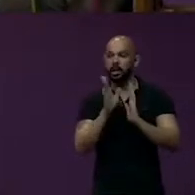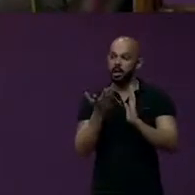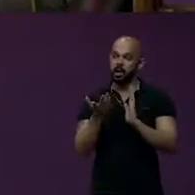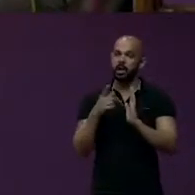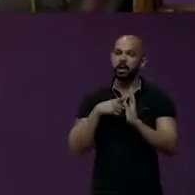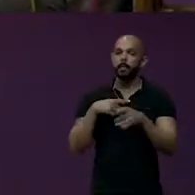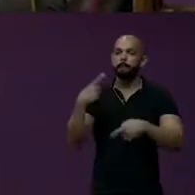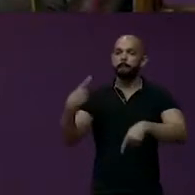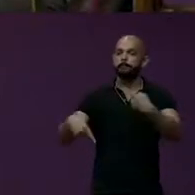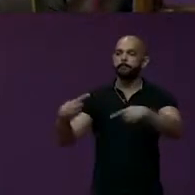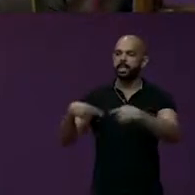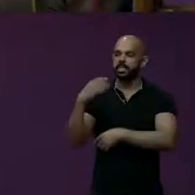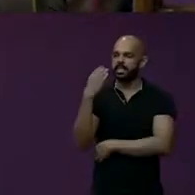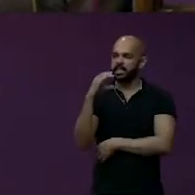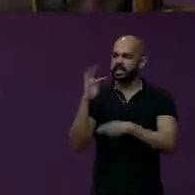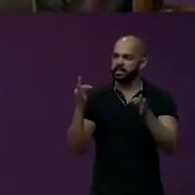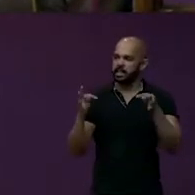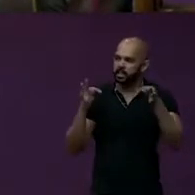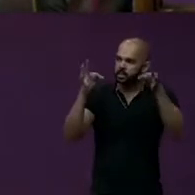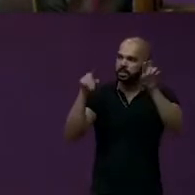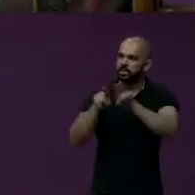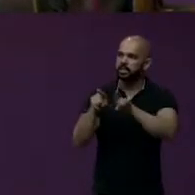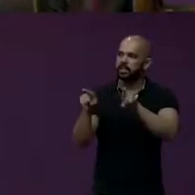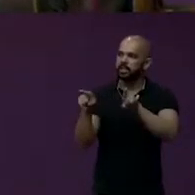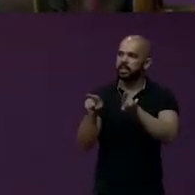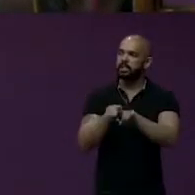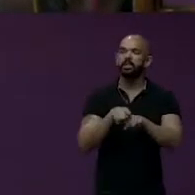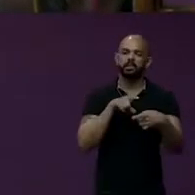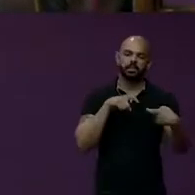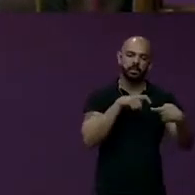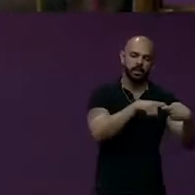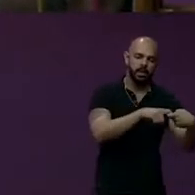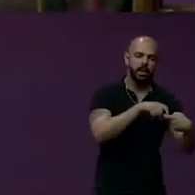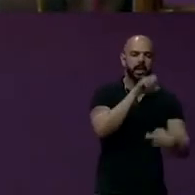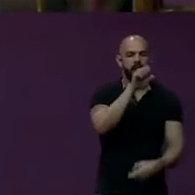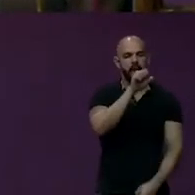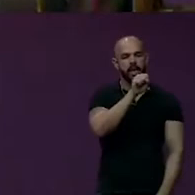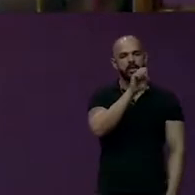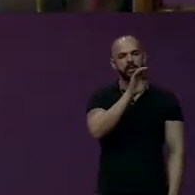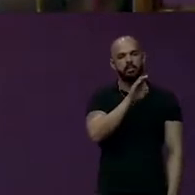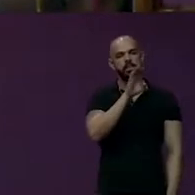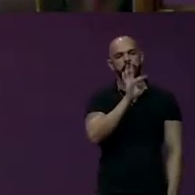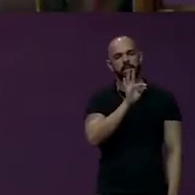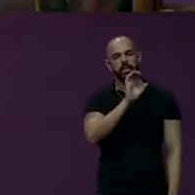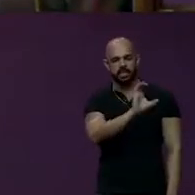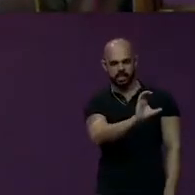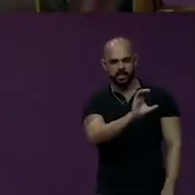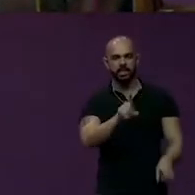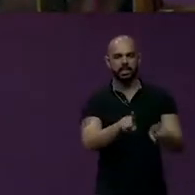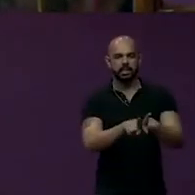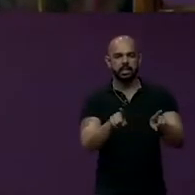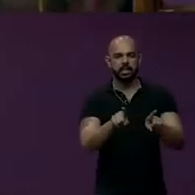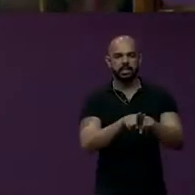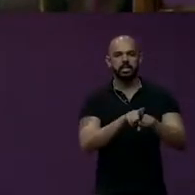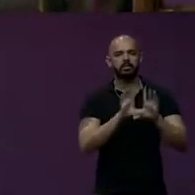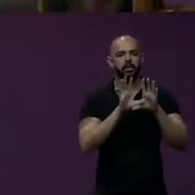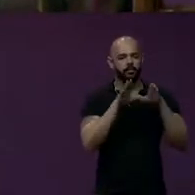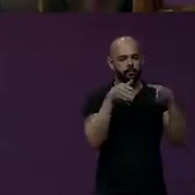da Política de Ciência e Tecnologia, também o trabalho junto à SBPC, ao Fórum das